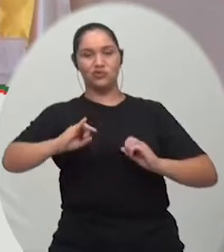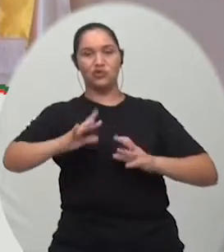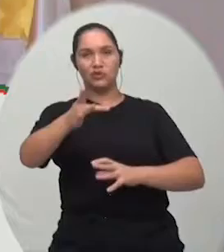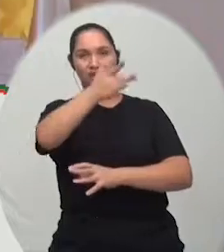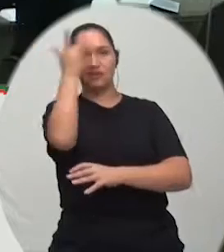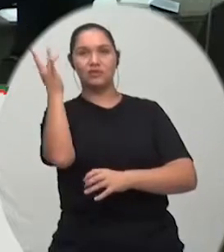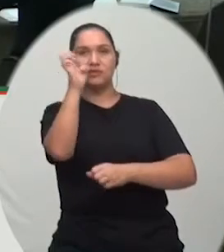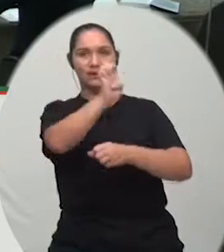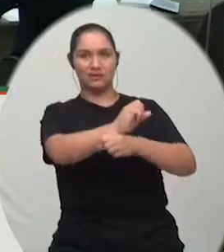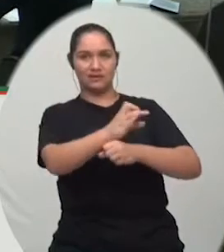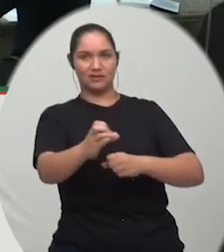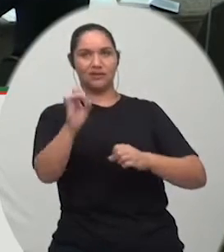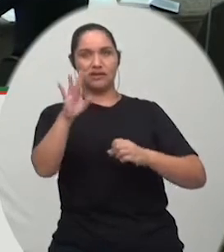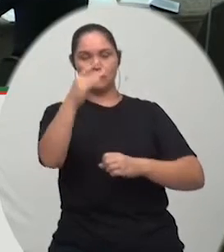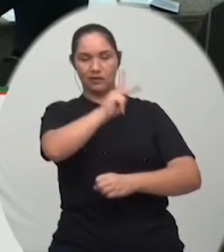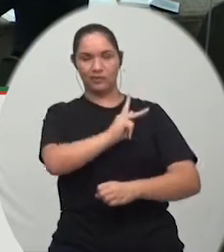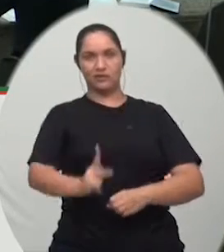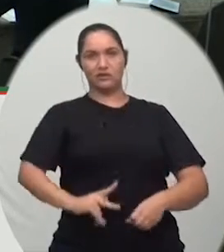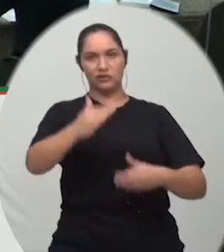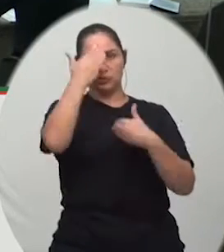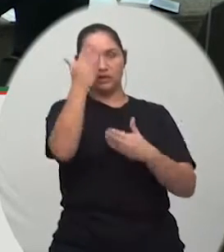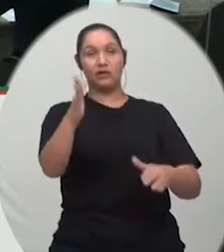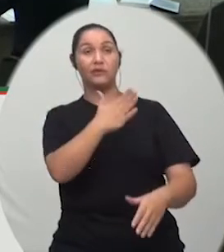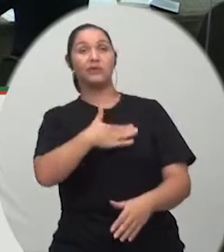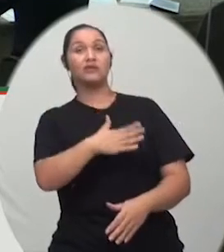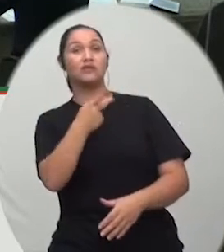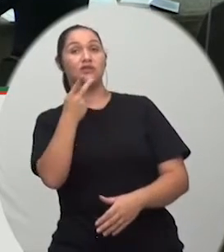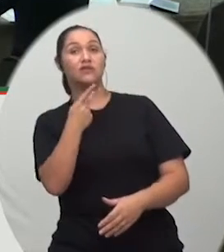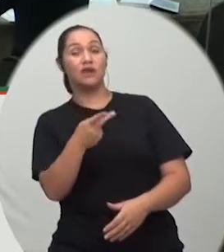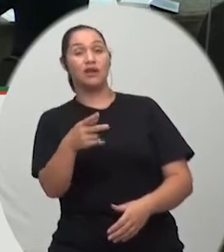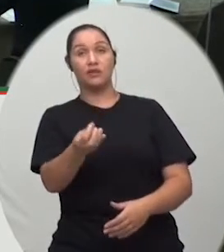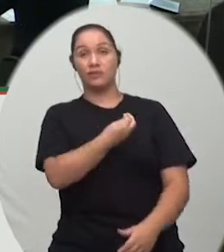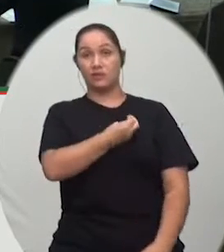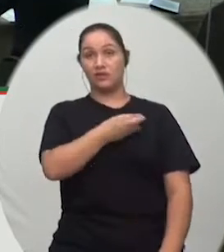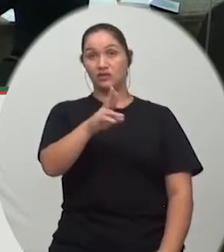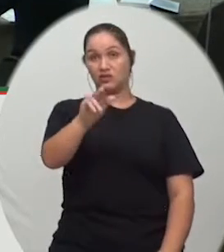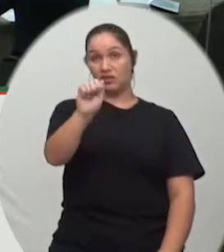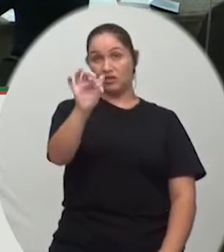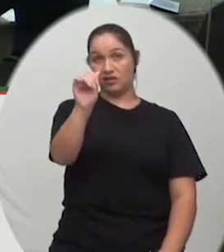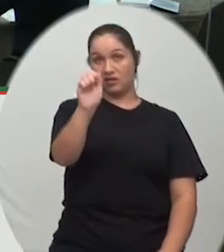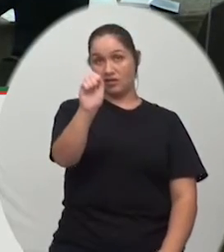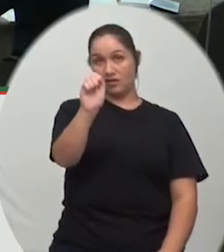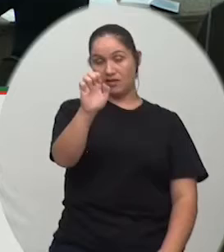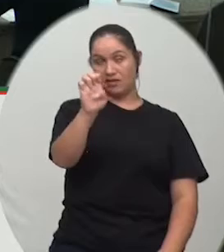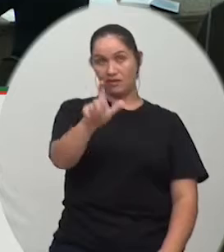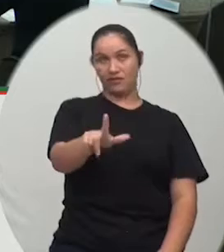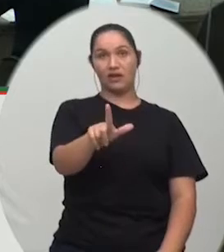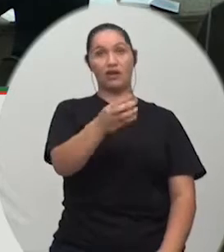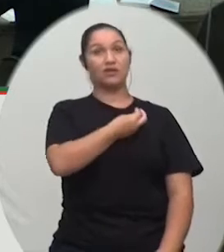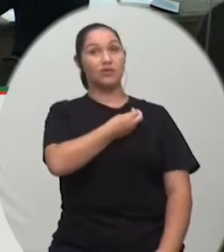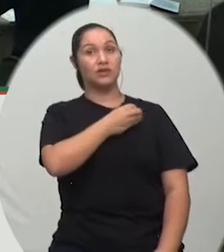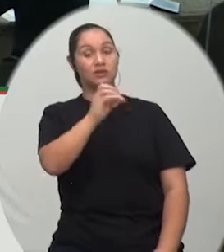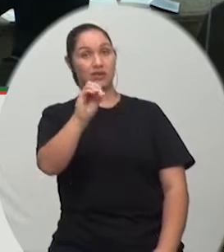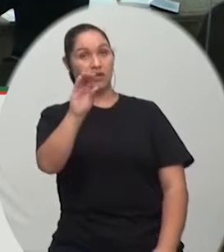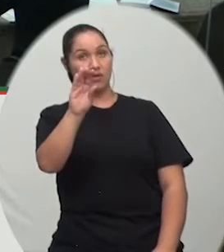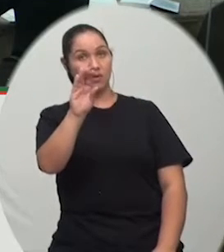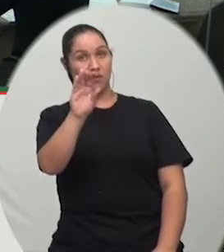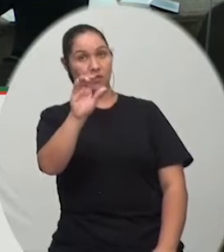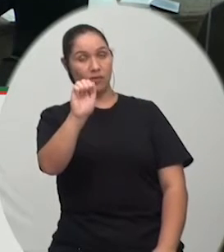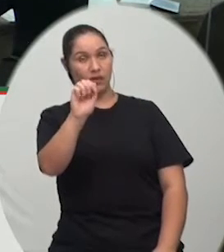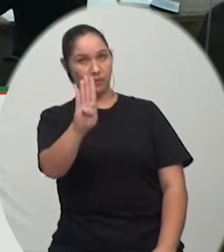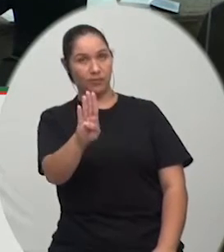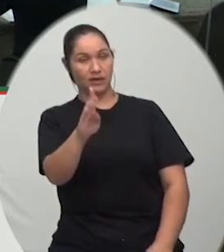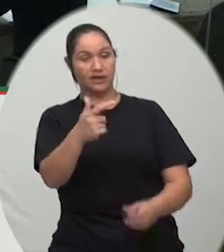viu? Gostaríamos de registrar a presença de Rafael Burico de Serafim, presidente da OAB, subseção